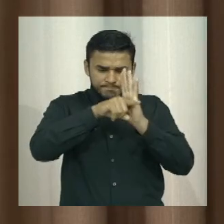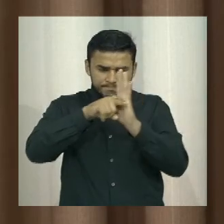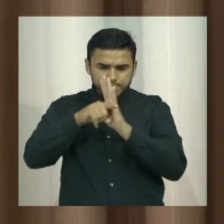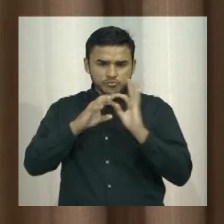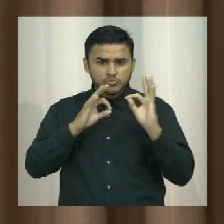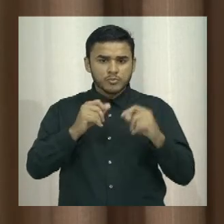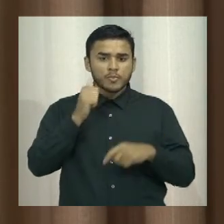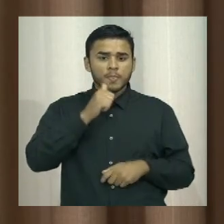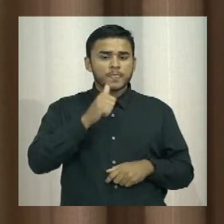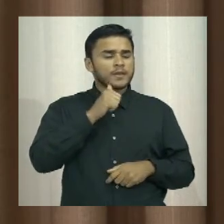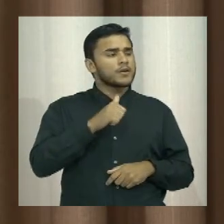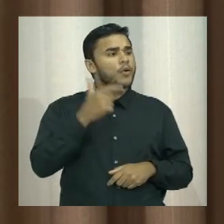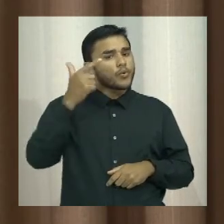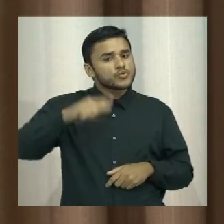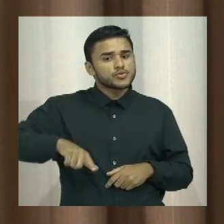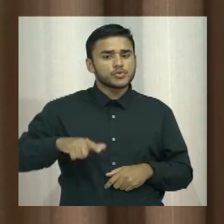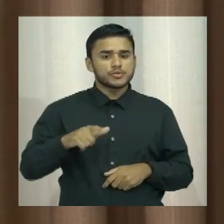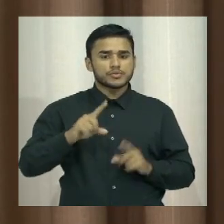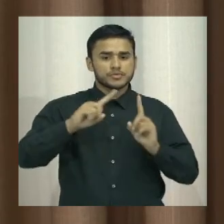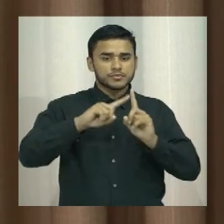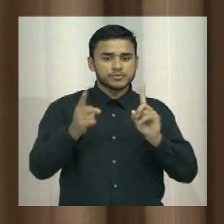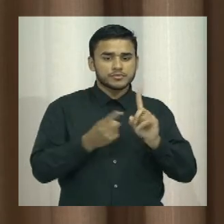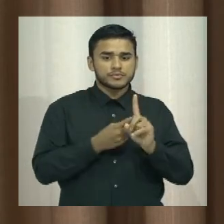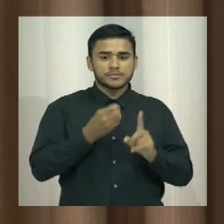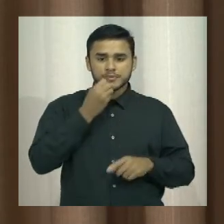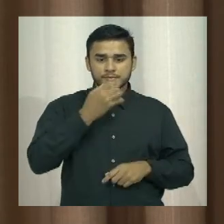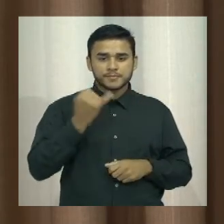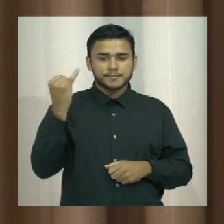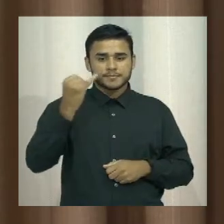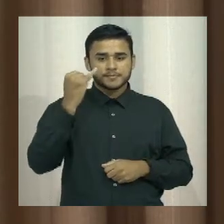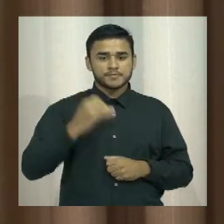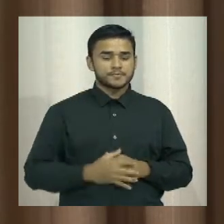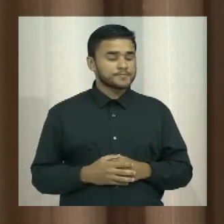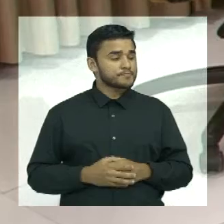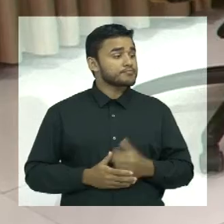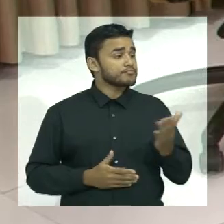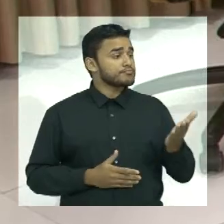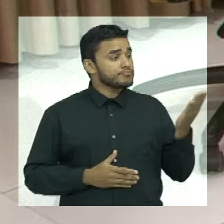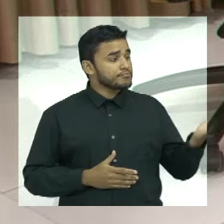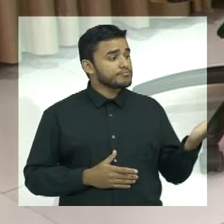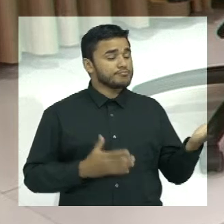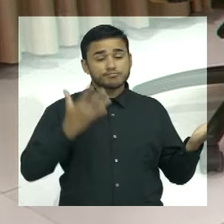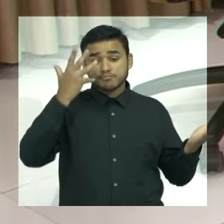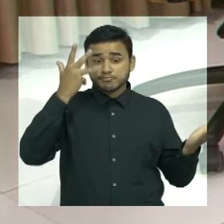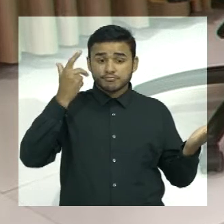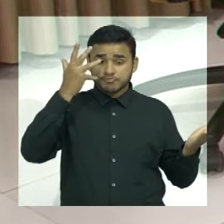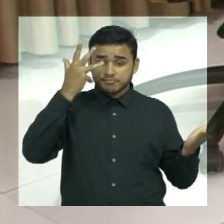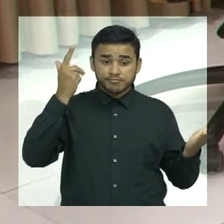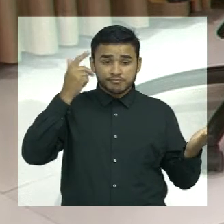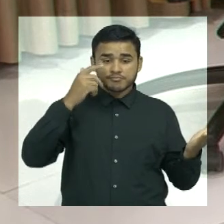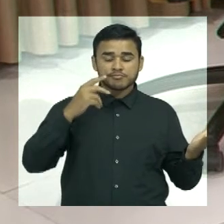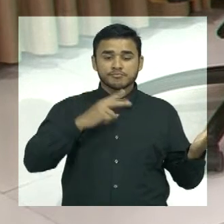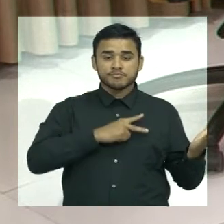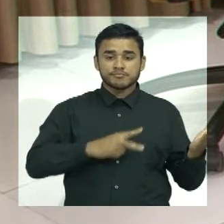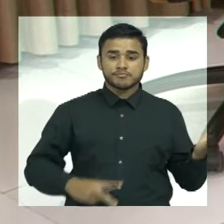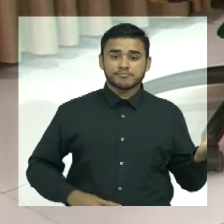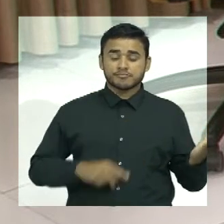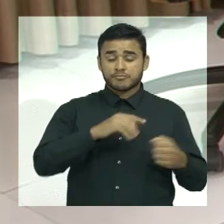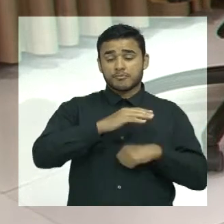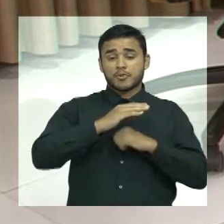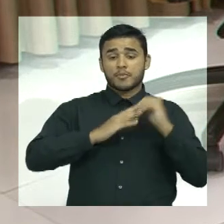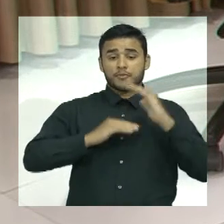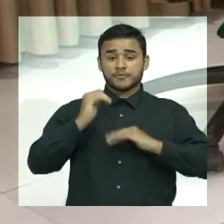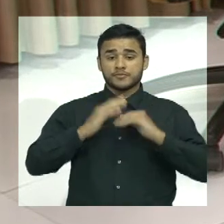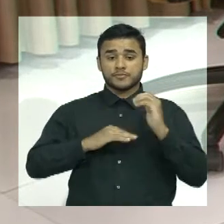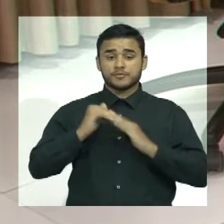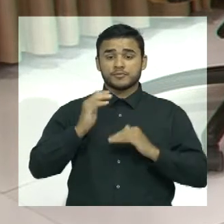mulheres elas voltem ao dom da maternidade, de serem mães. Vereadora Priscila Costa também é jornalista e, para quem não